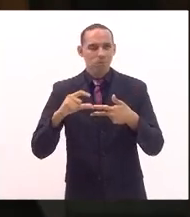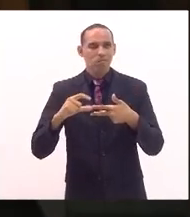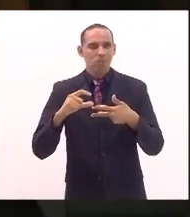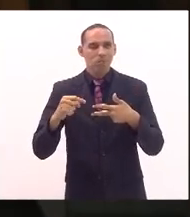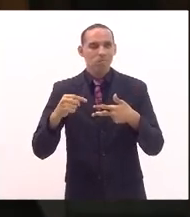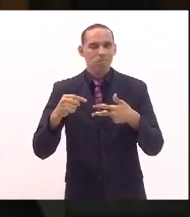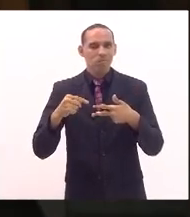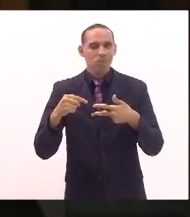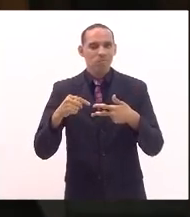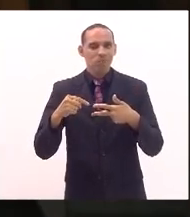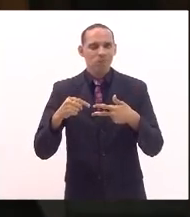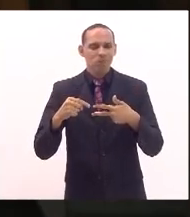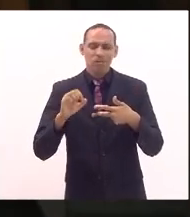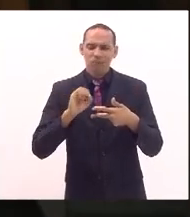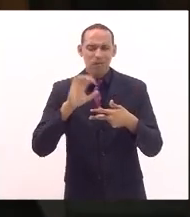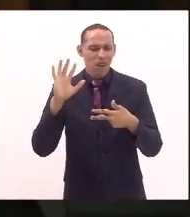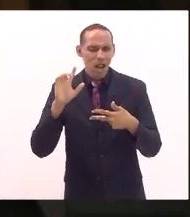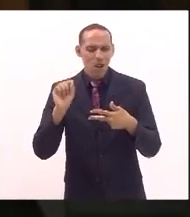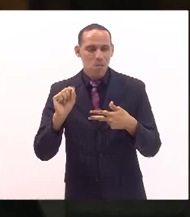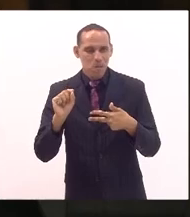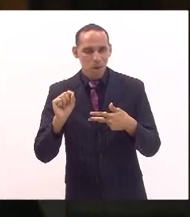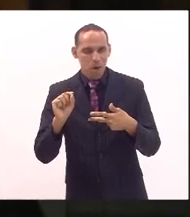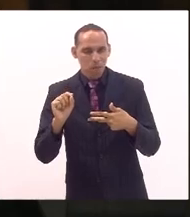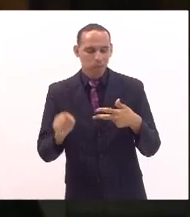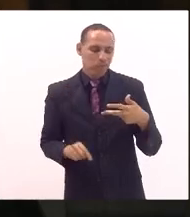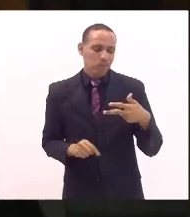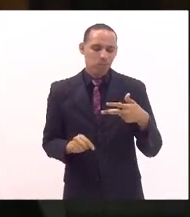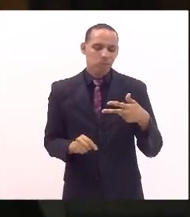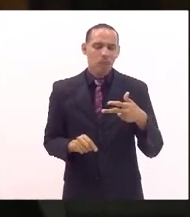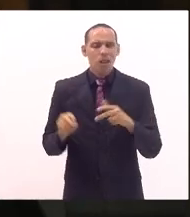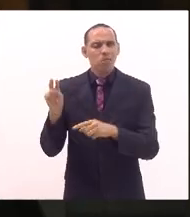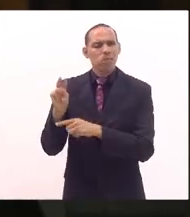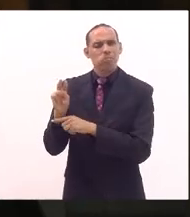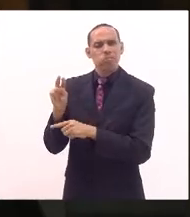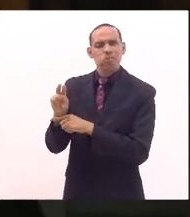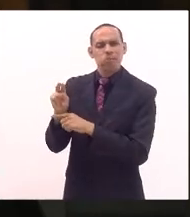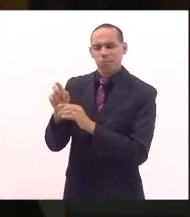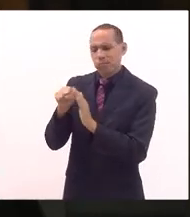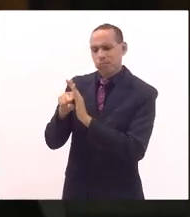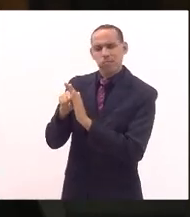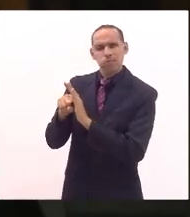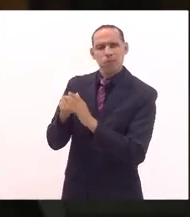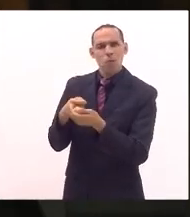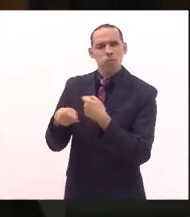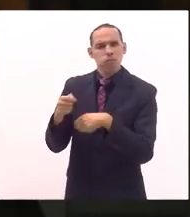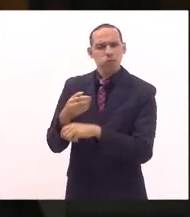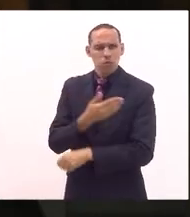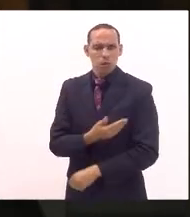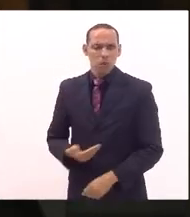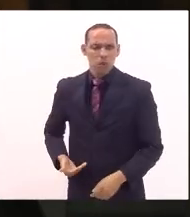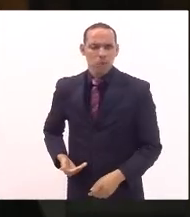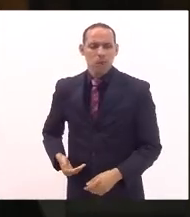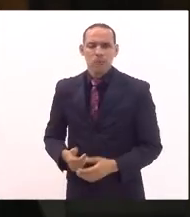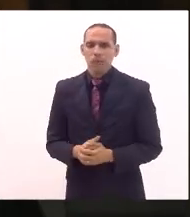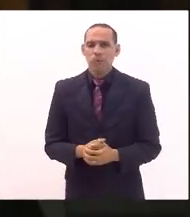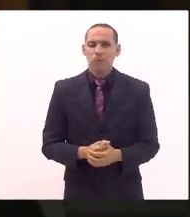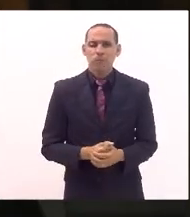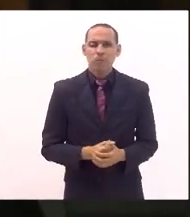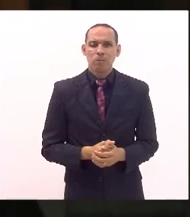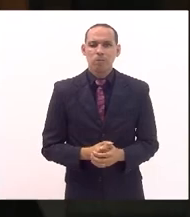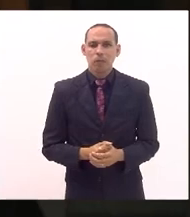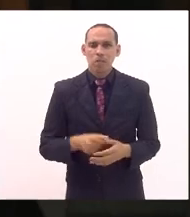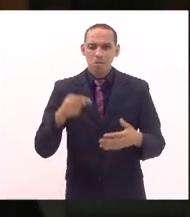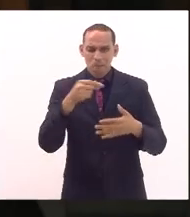Oi e a Claro posso fiscalizar a administração pública além dos